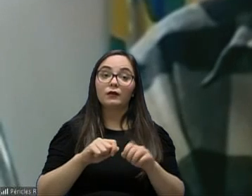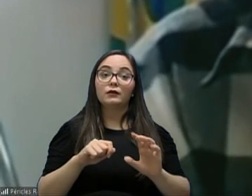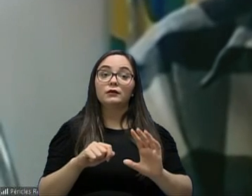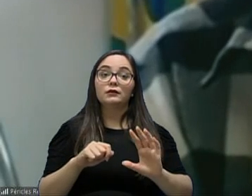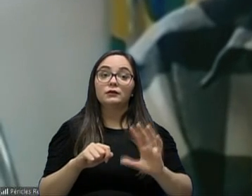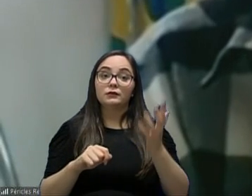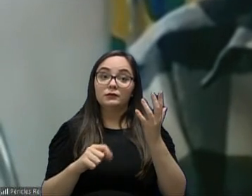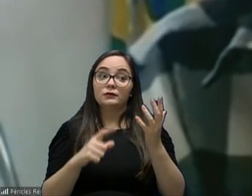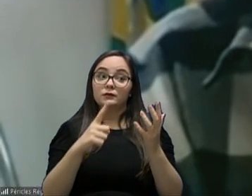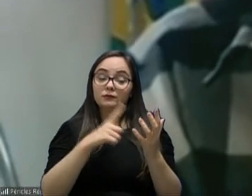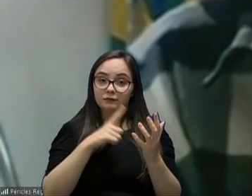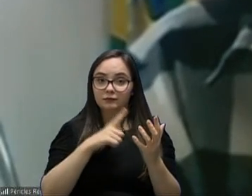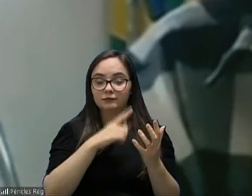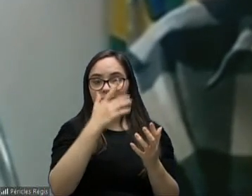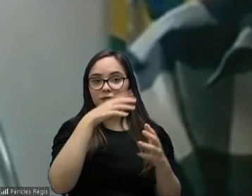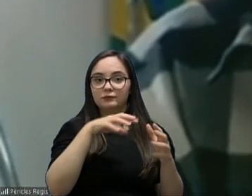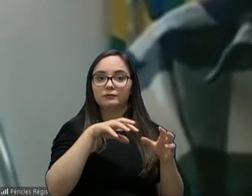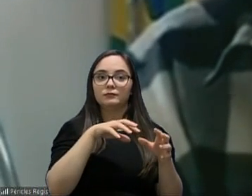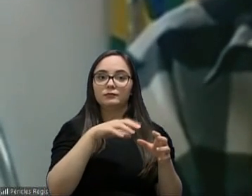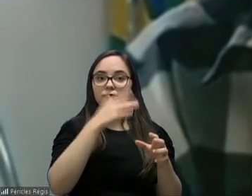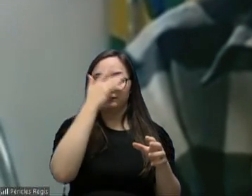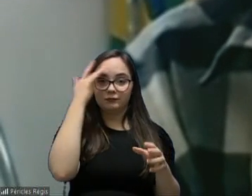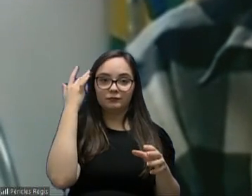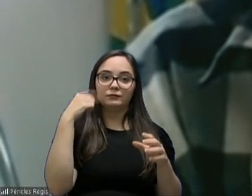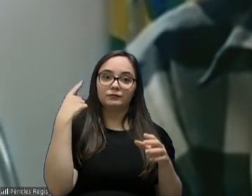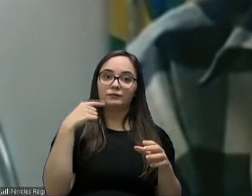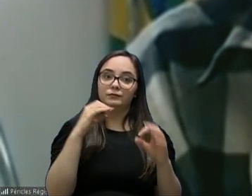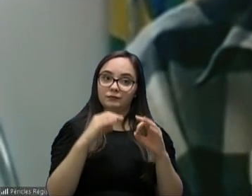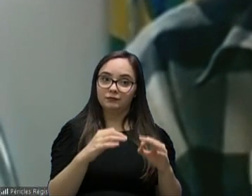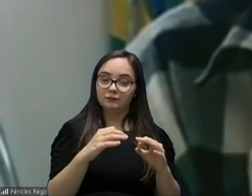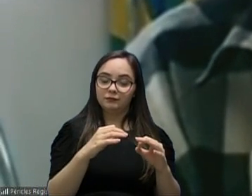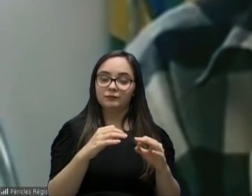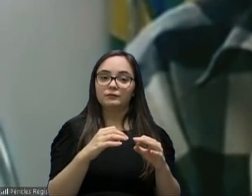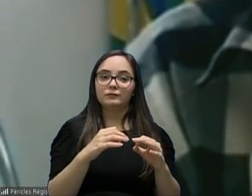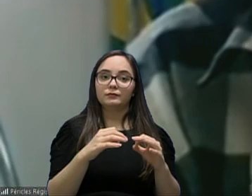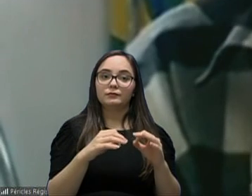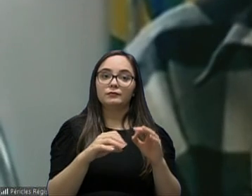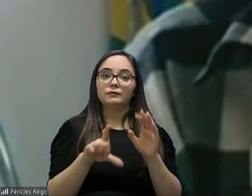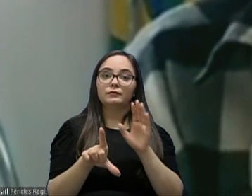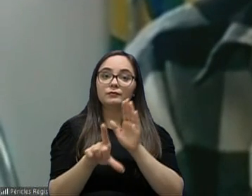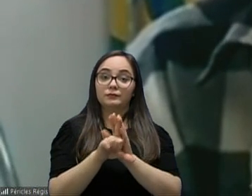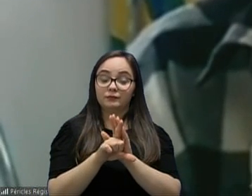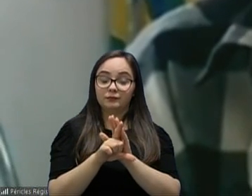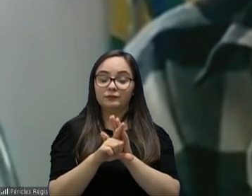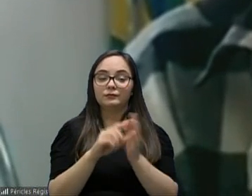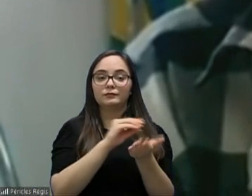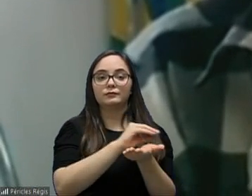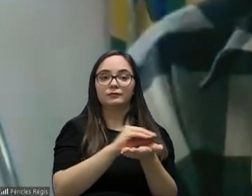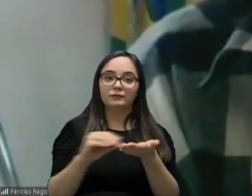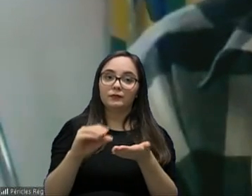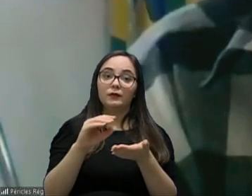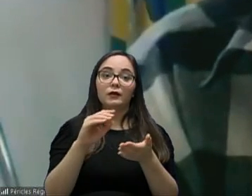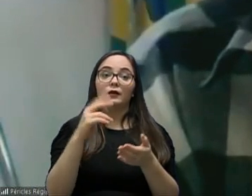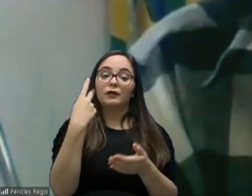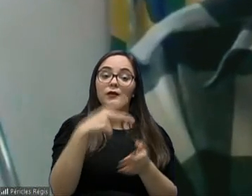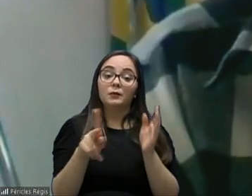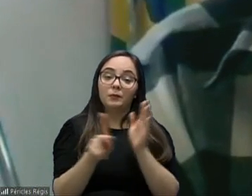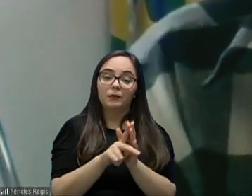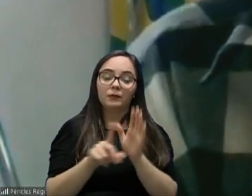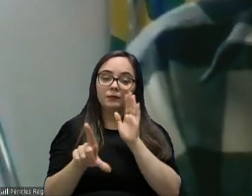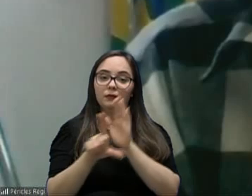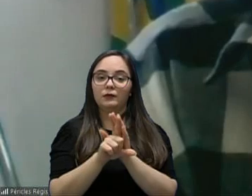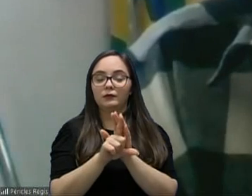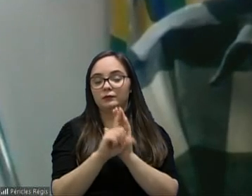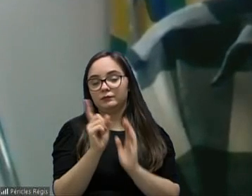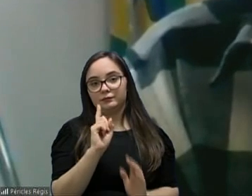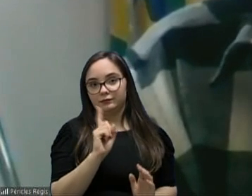diploma legal competente, assim considerada a lei específica ou anterior ao repasse do recurso e não a própria lei orçamentária.